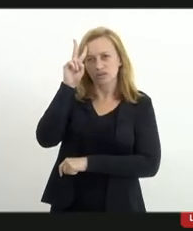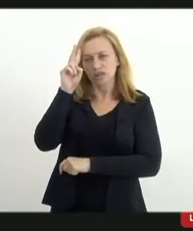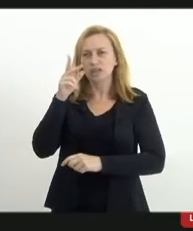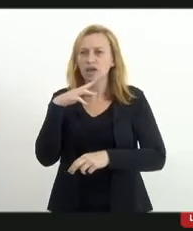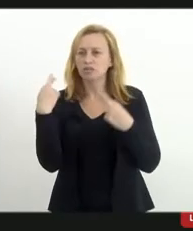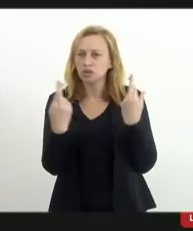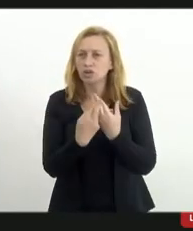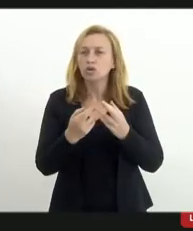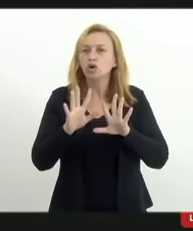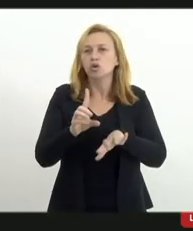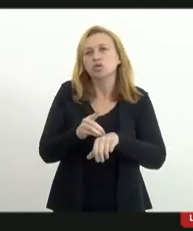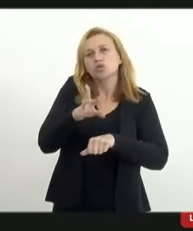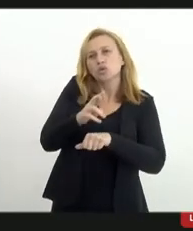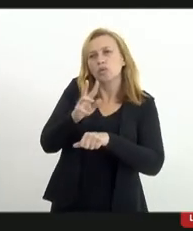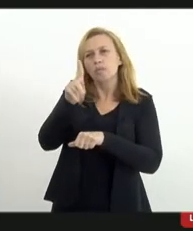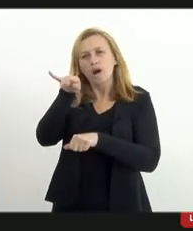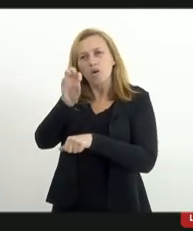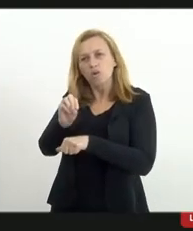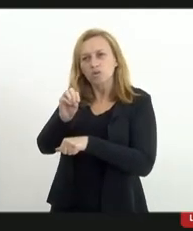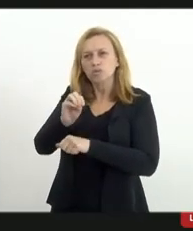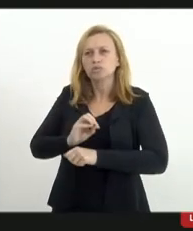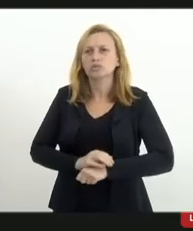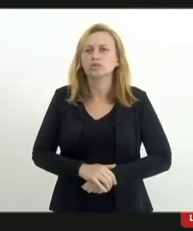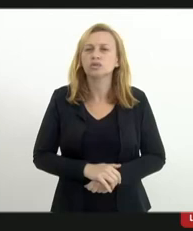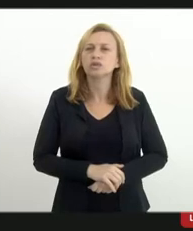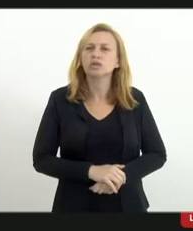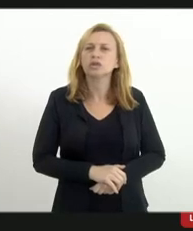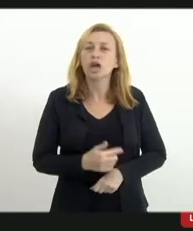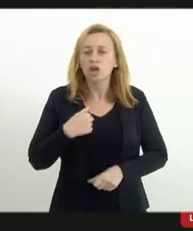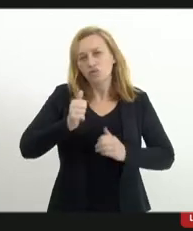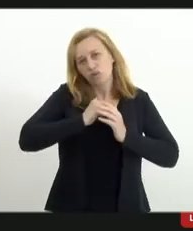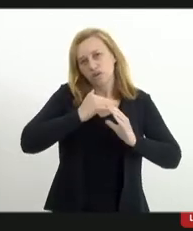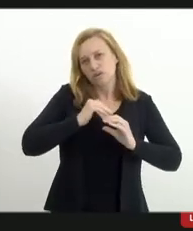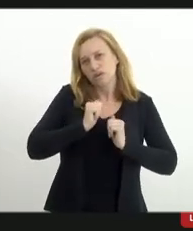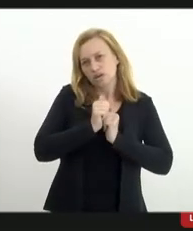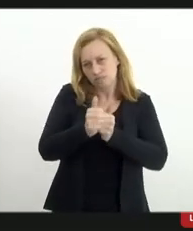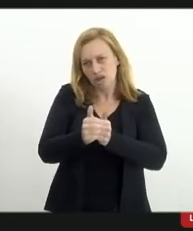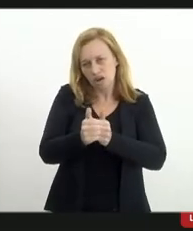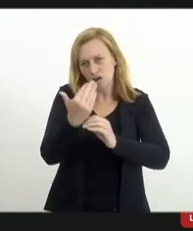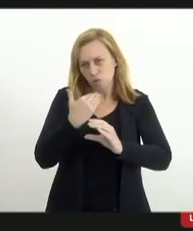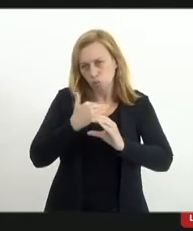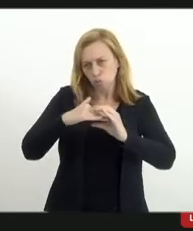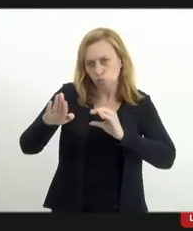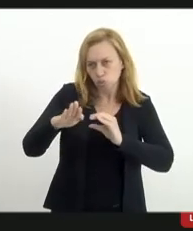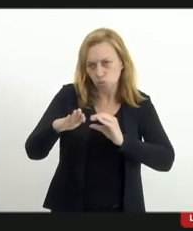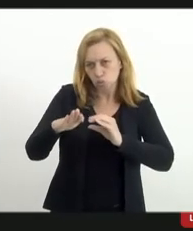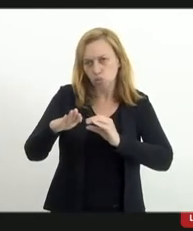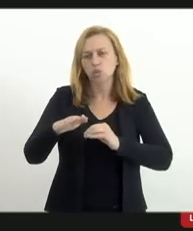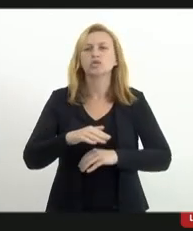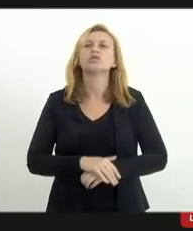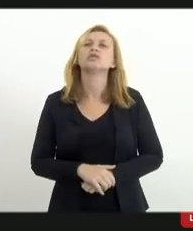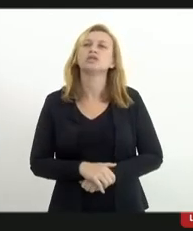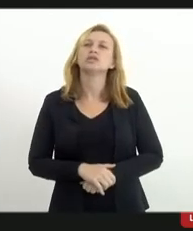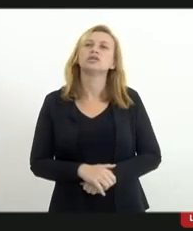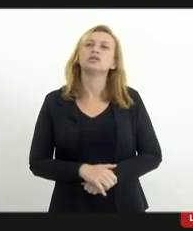O doutor Paulo Henrique, eu vou encaminhar para Vossa